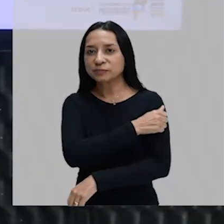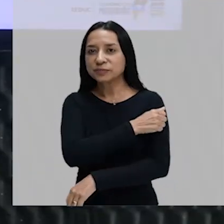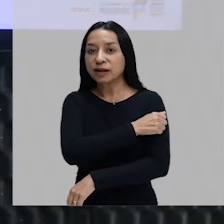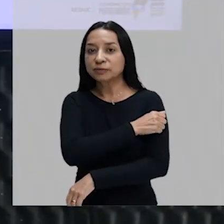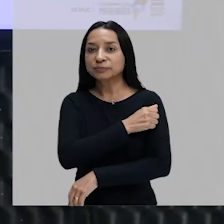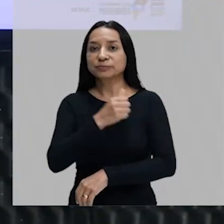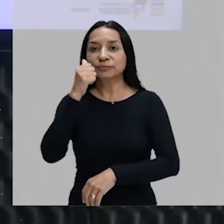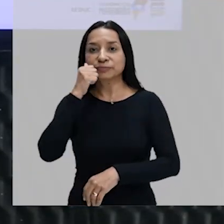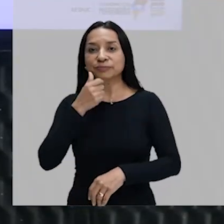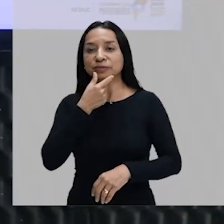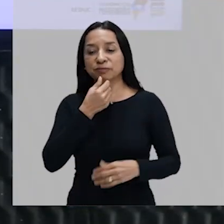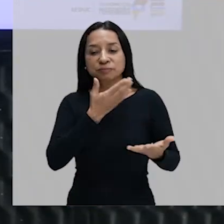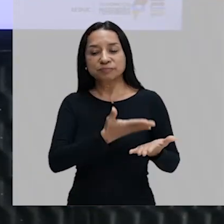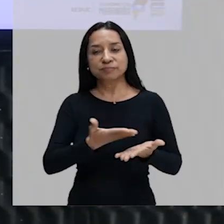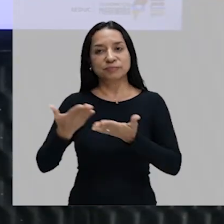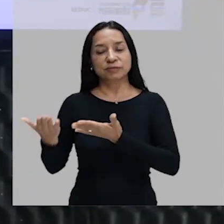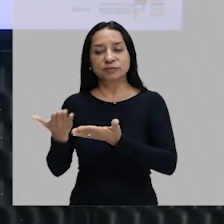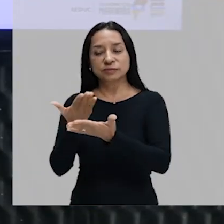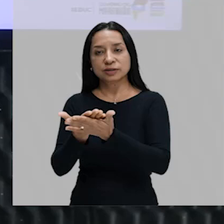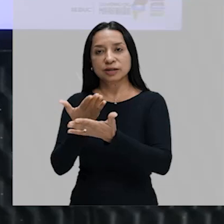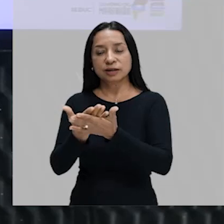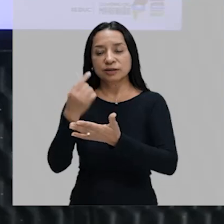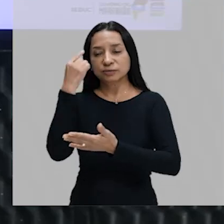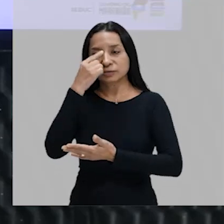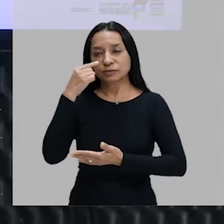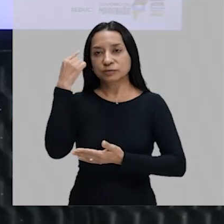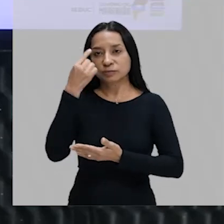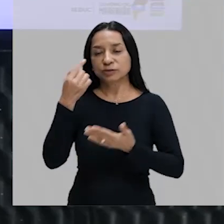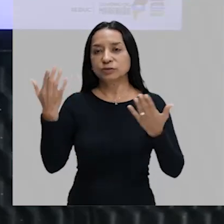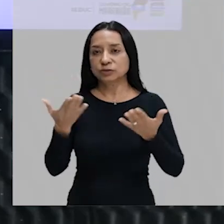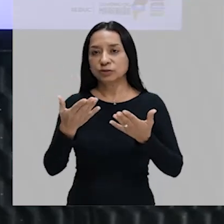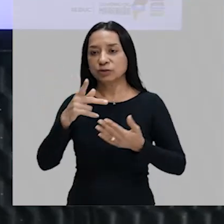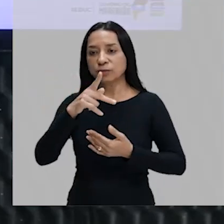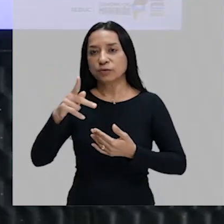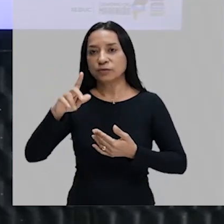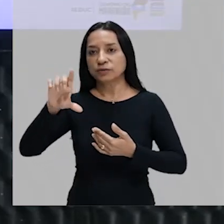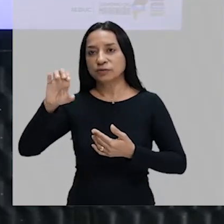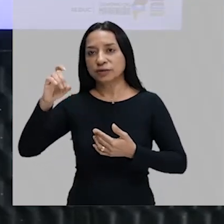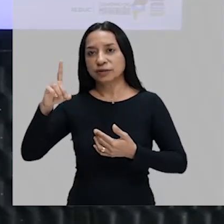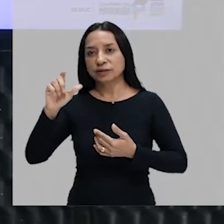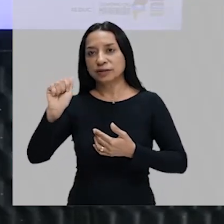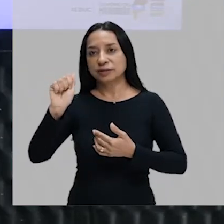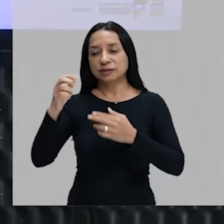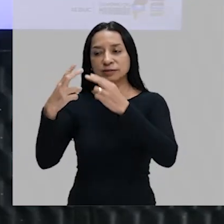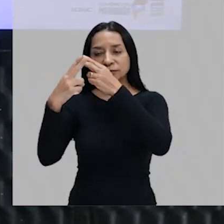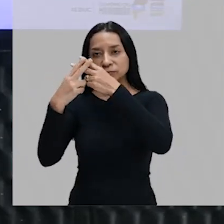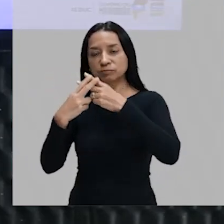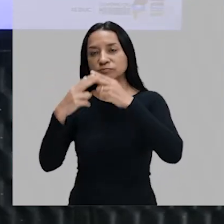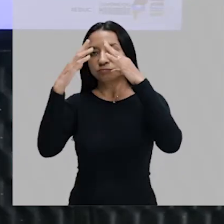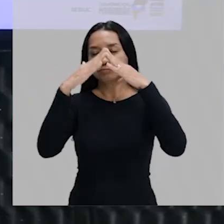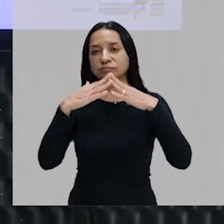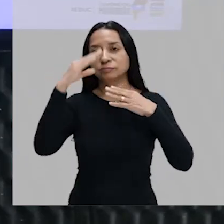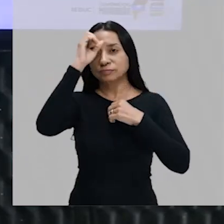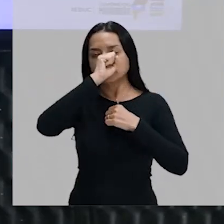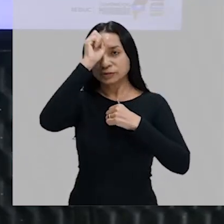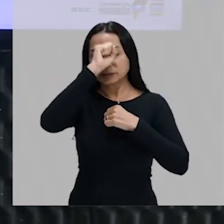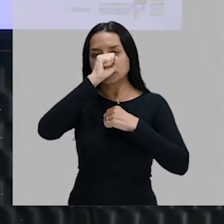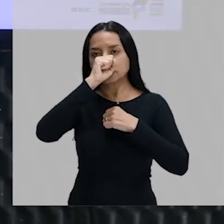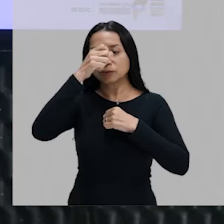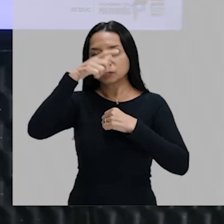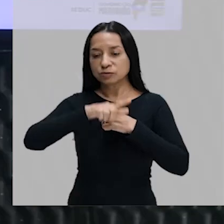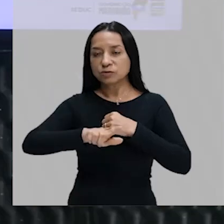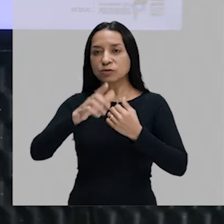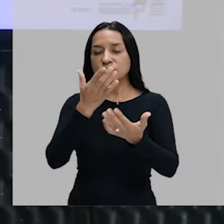chicos e chicas, bem-vindos à la classe de espanhol de hoje. Professora Leda Jane aqui na área do hashtag Fica em Casa Aprendendo. Mais